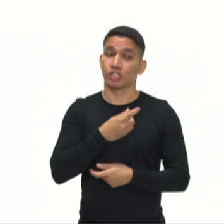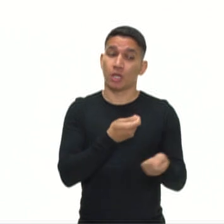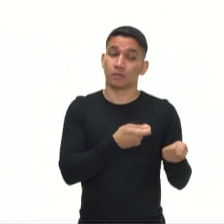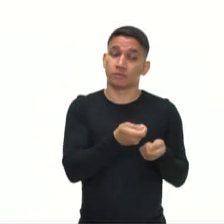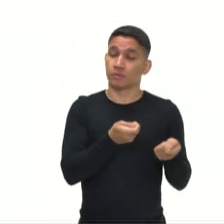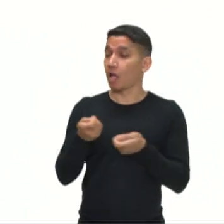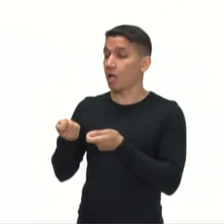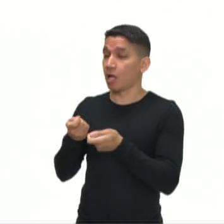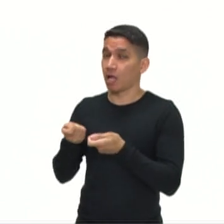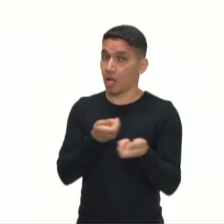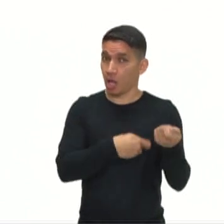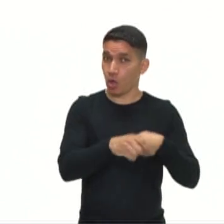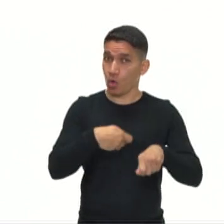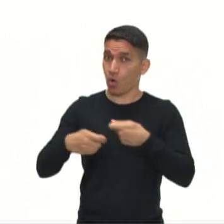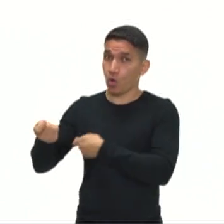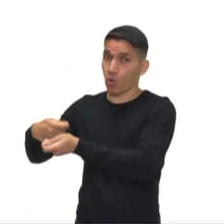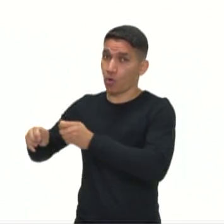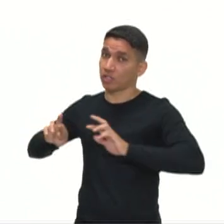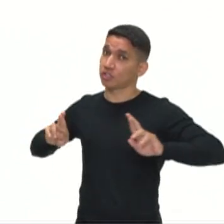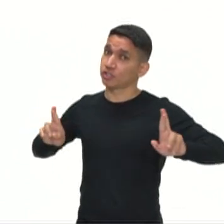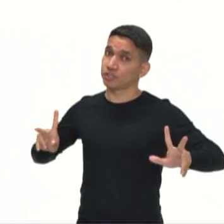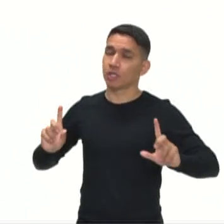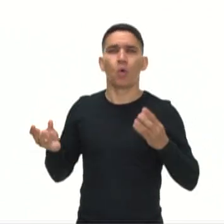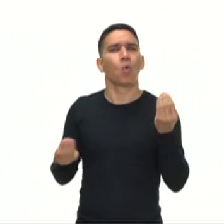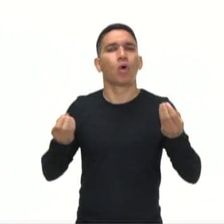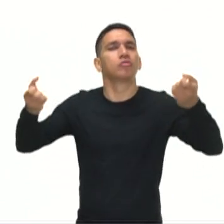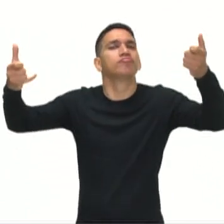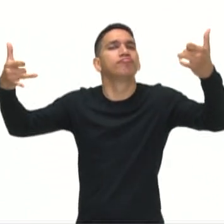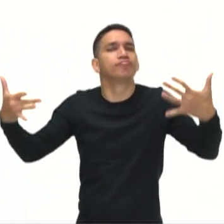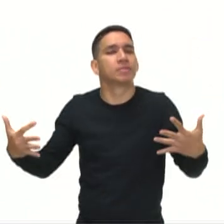forma diferente. Explique de que